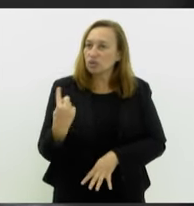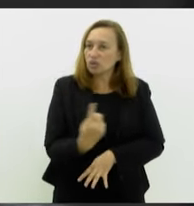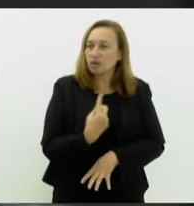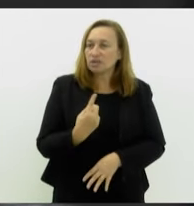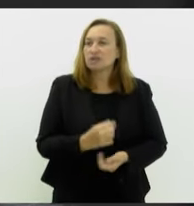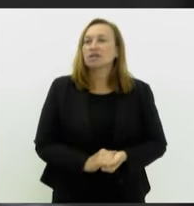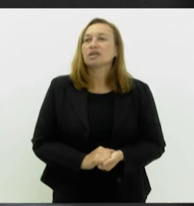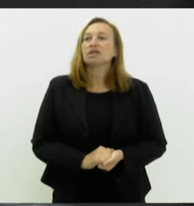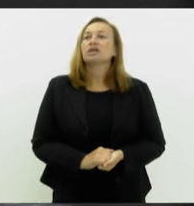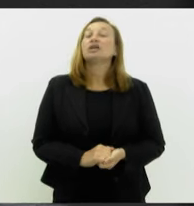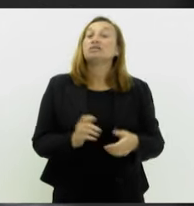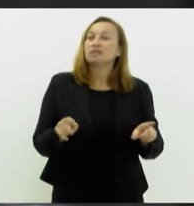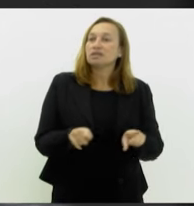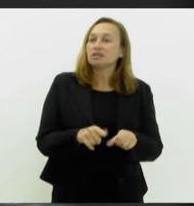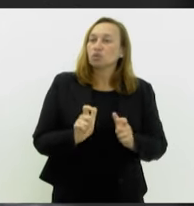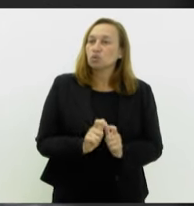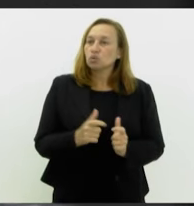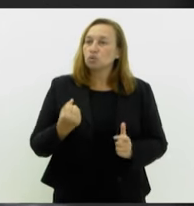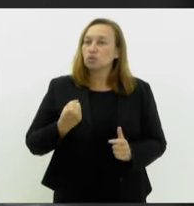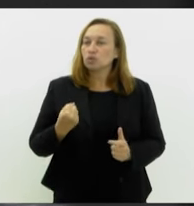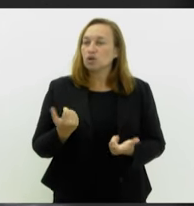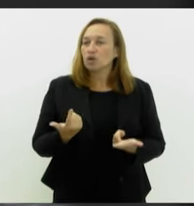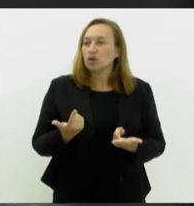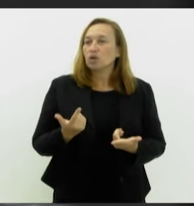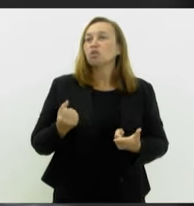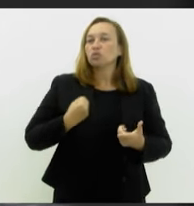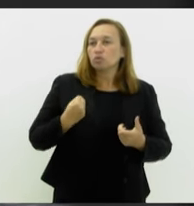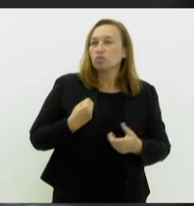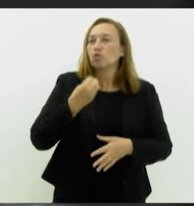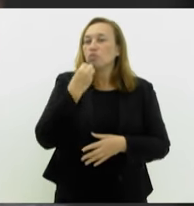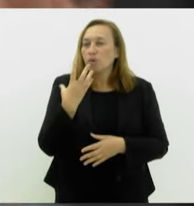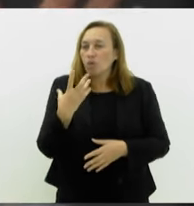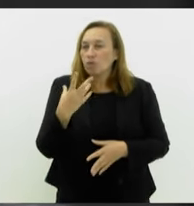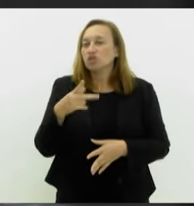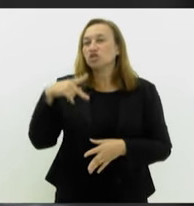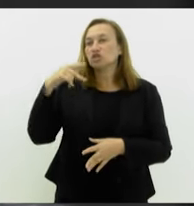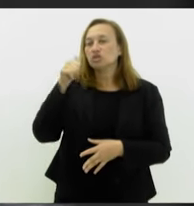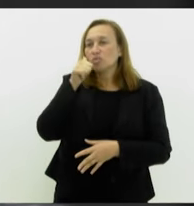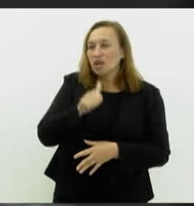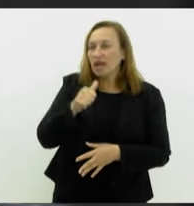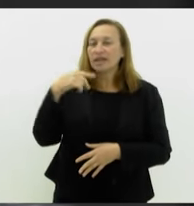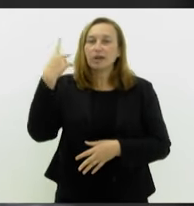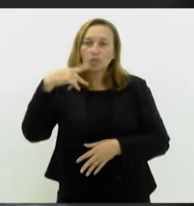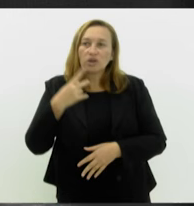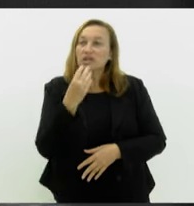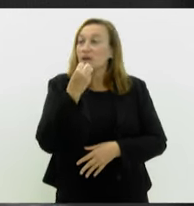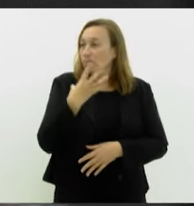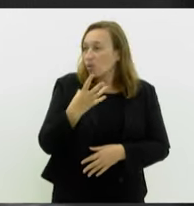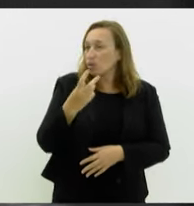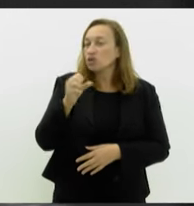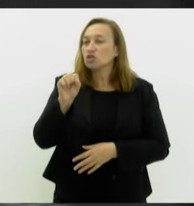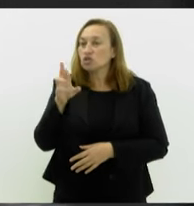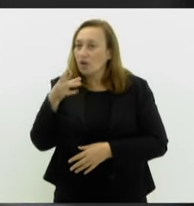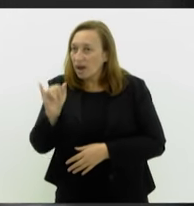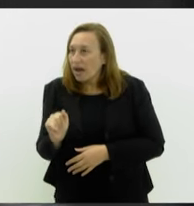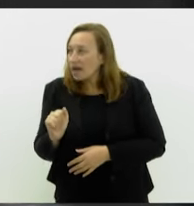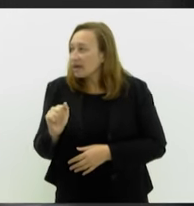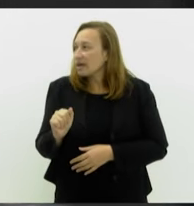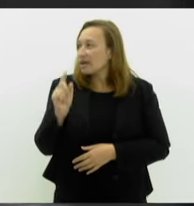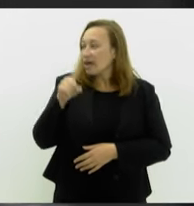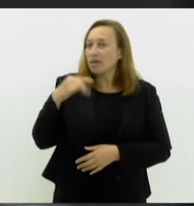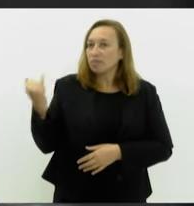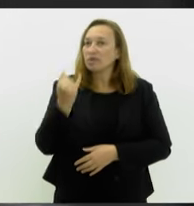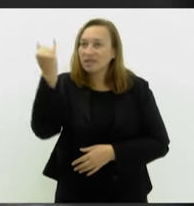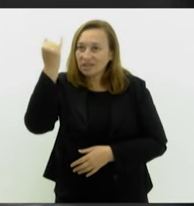aumentar a participação política das mulheres Soraia e demais pessoas que compõem a mesa é importantíssimo por isso que